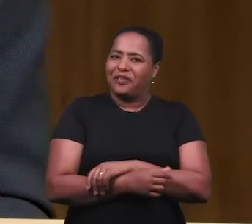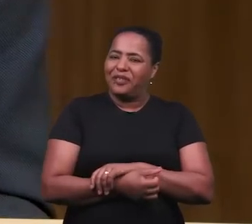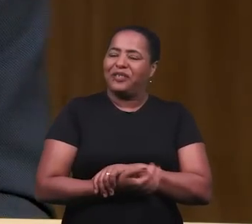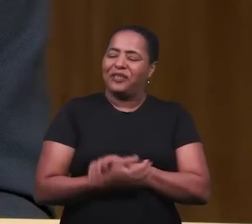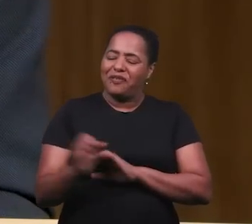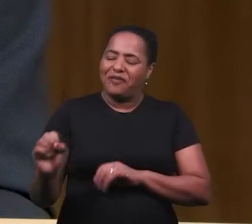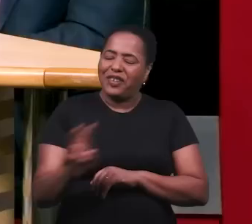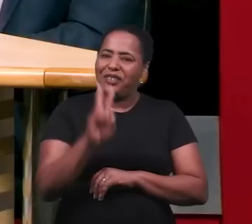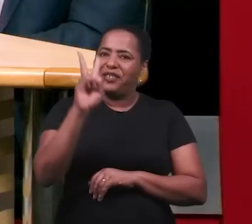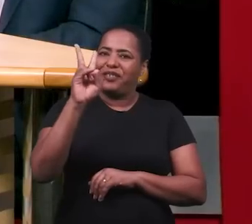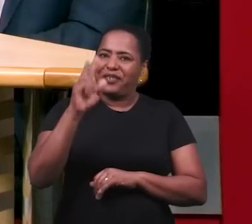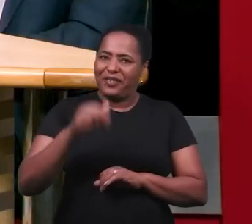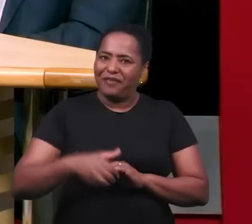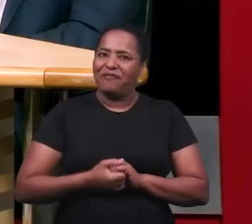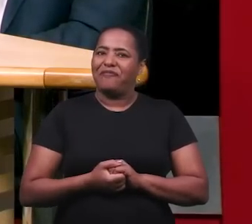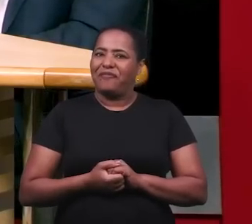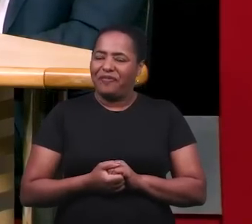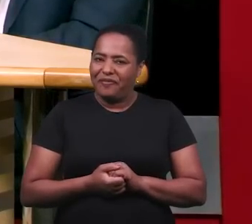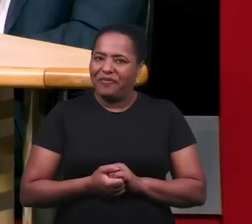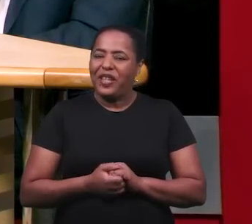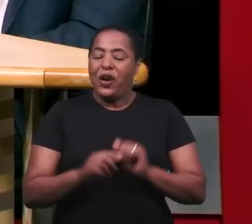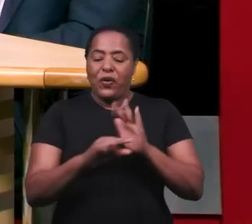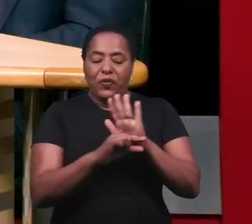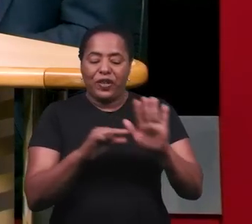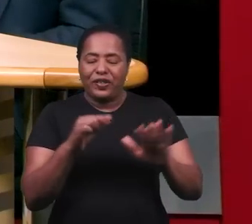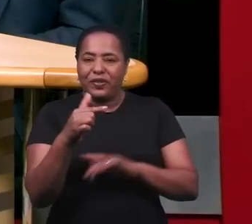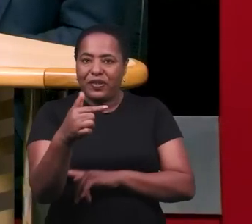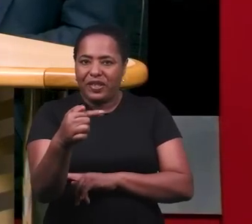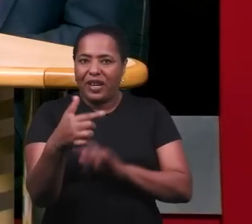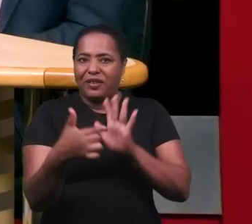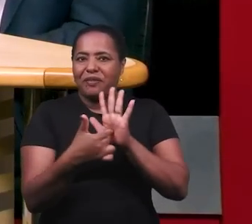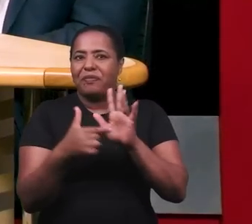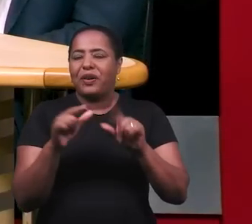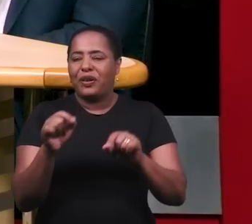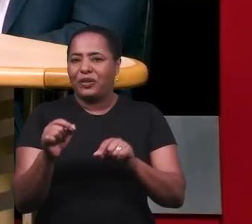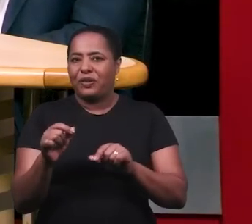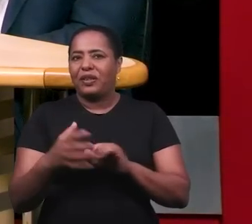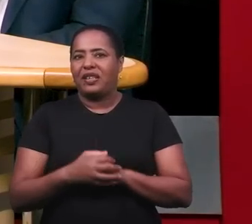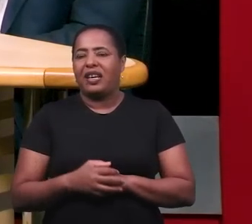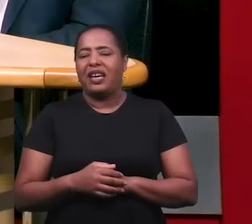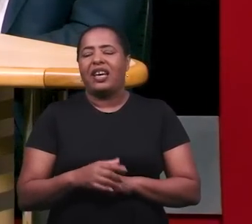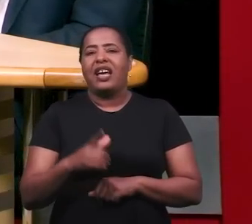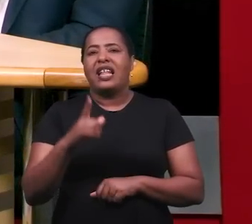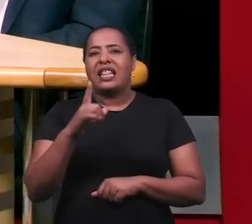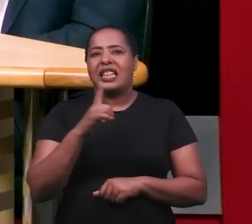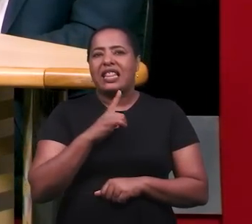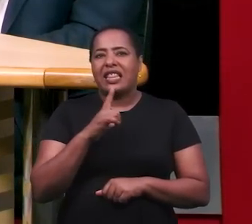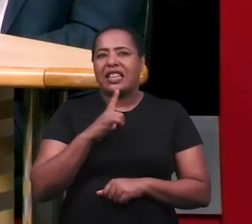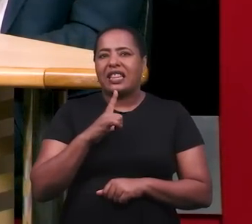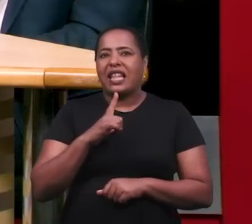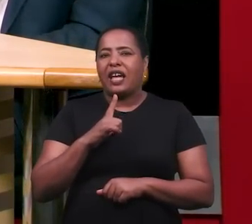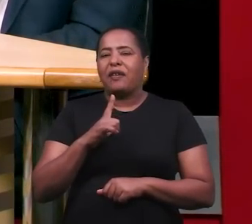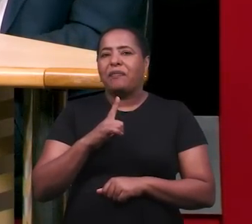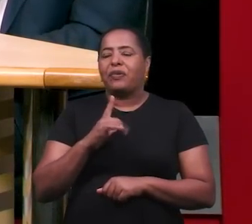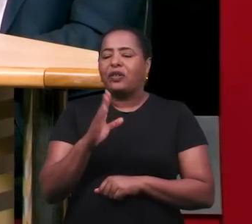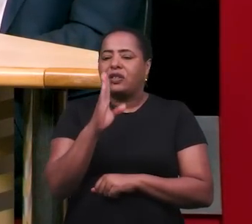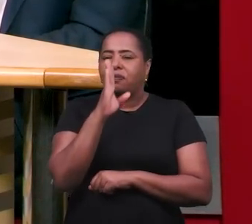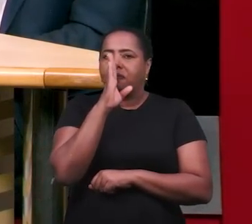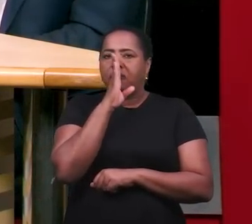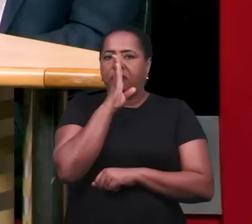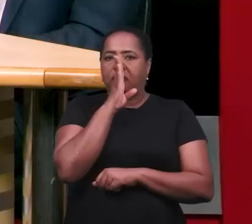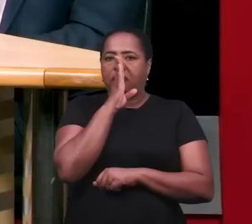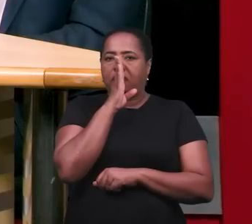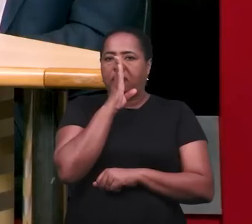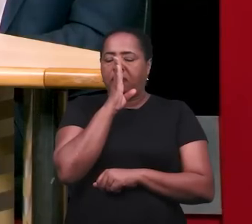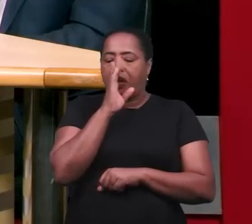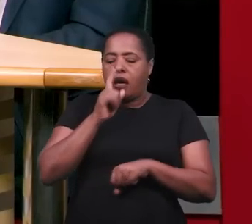É muito precioso. Né? Mas... Tem o tempo aqui, o verso 7, ele fala assim, na parte B, tempo de se calar